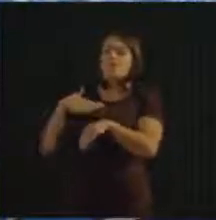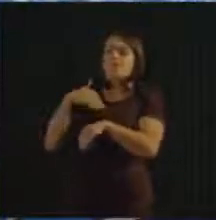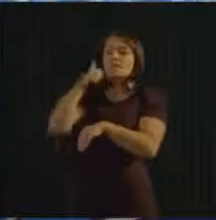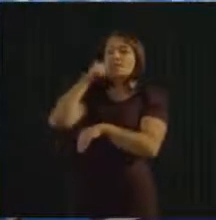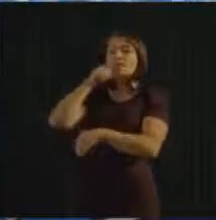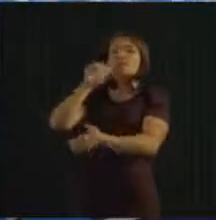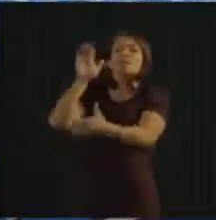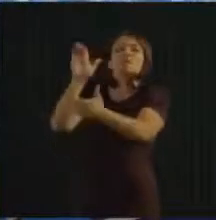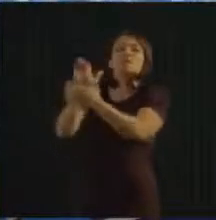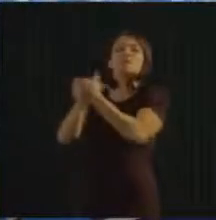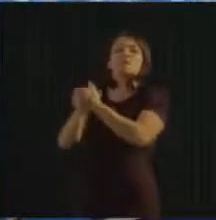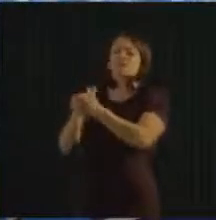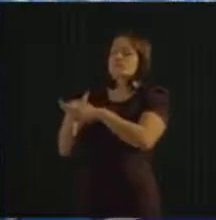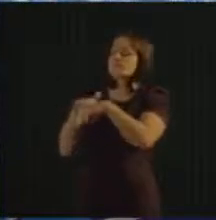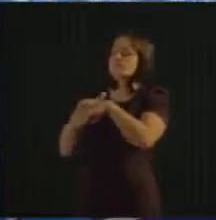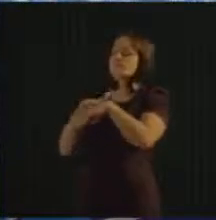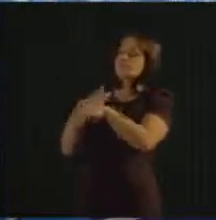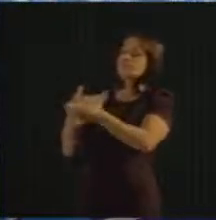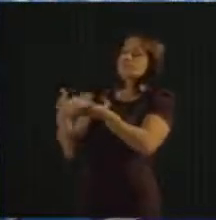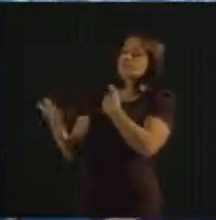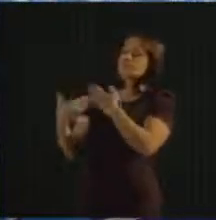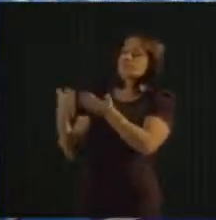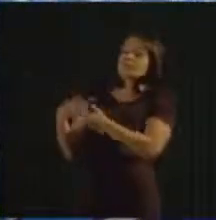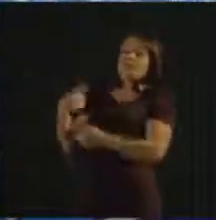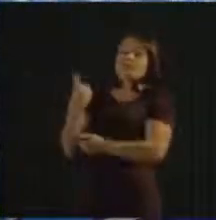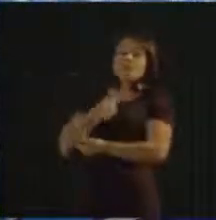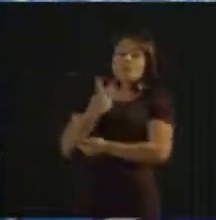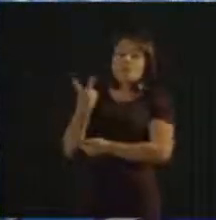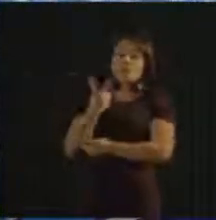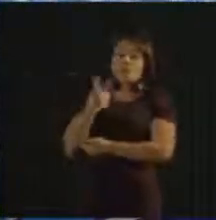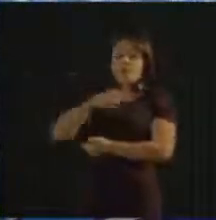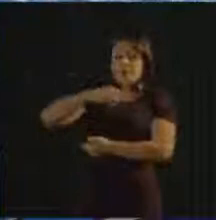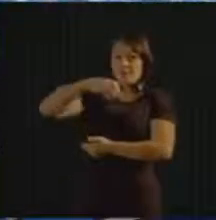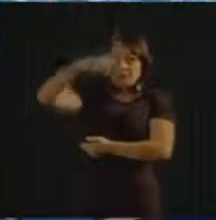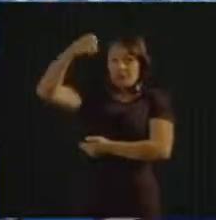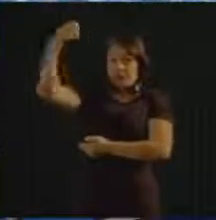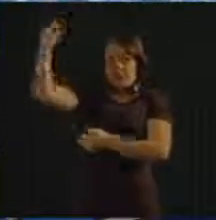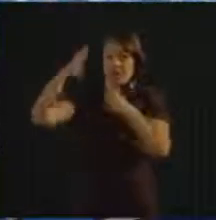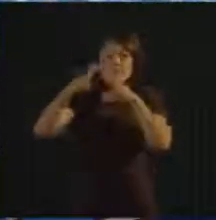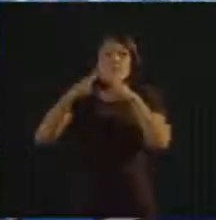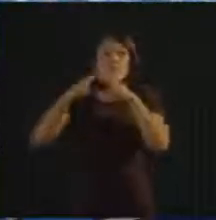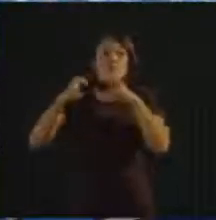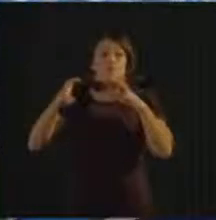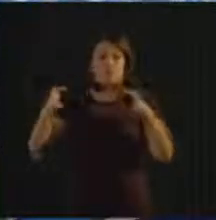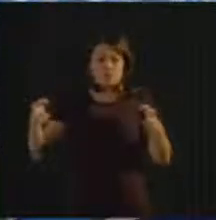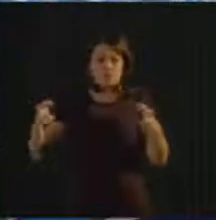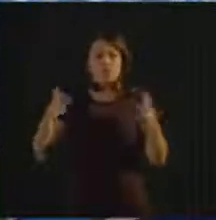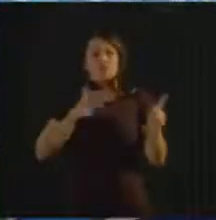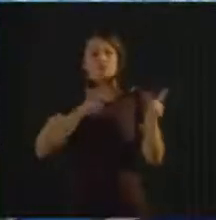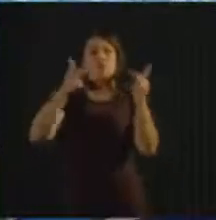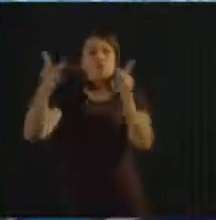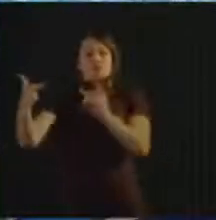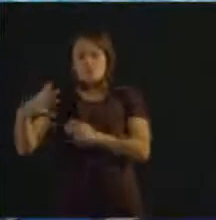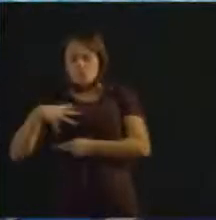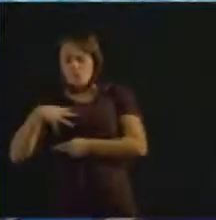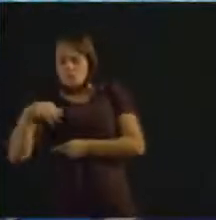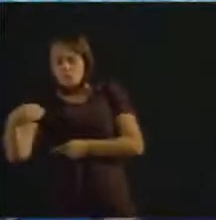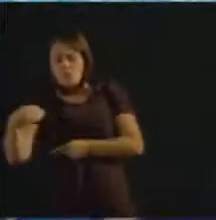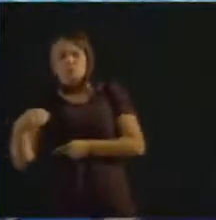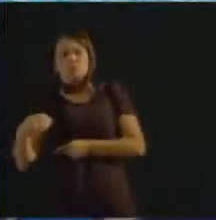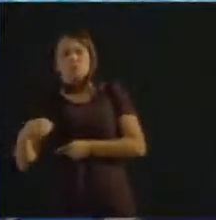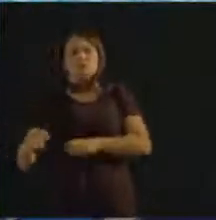Conversei com a minha esposa sobre isso, a Regina. Nós fizemos uma viagem para Florianópolis, para visitar um dos filhos.